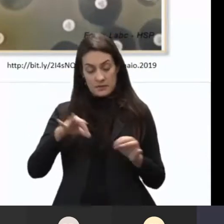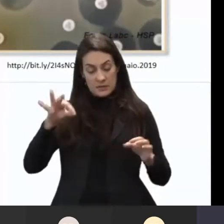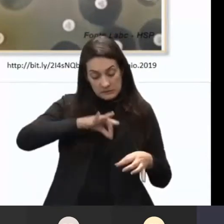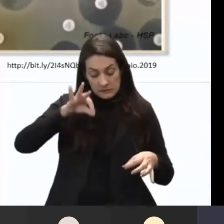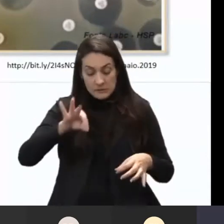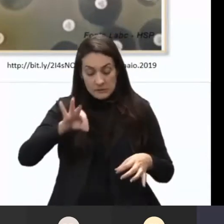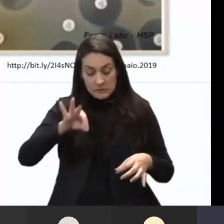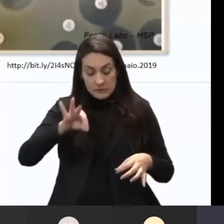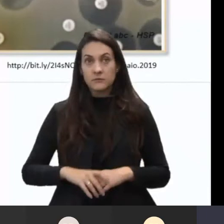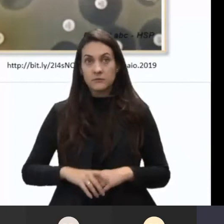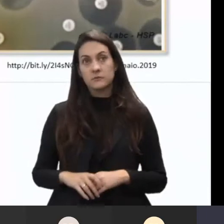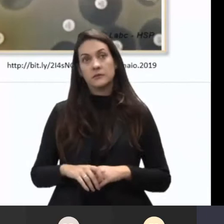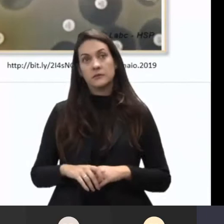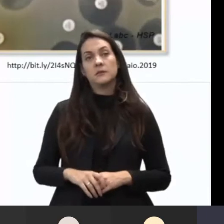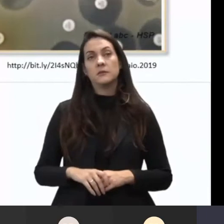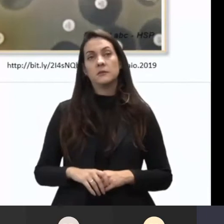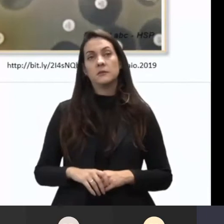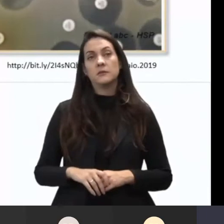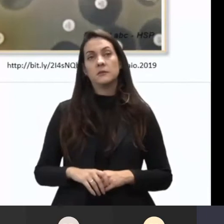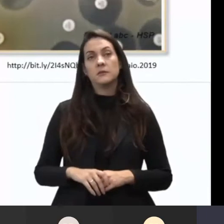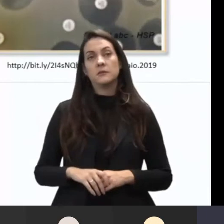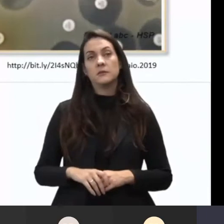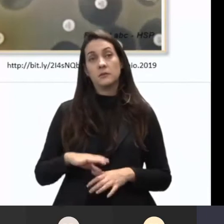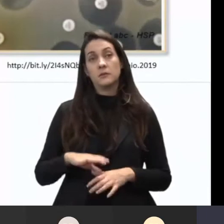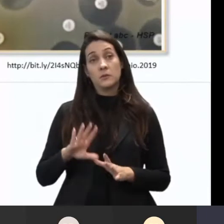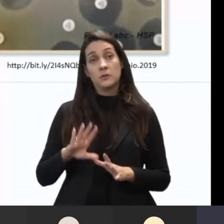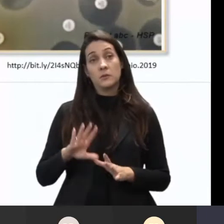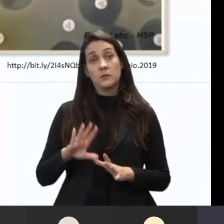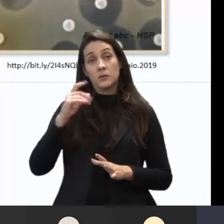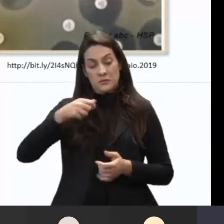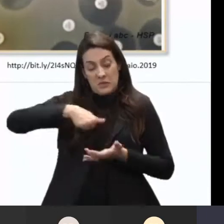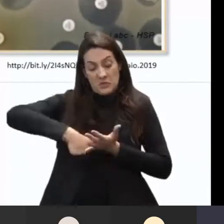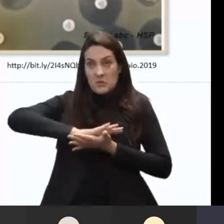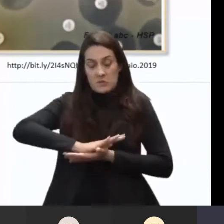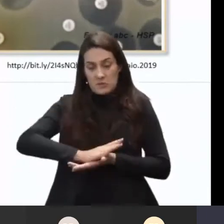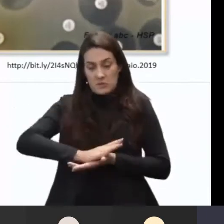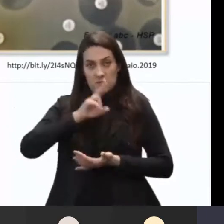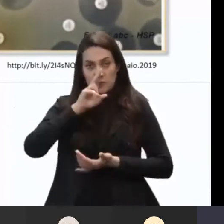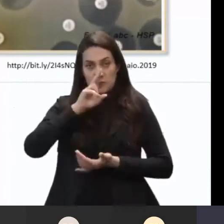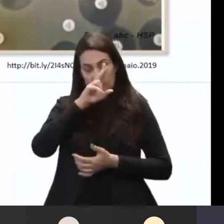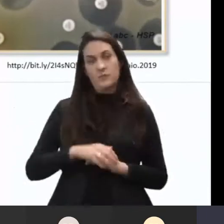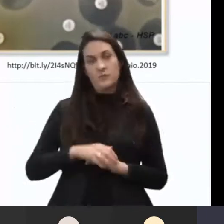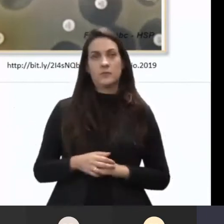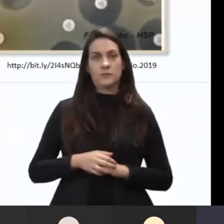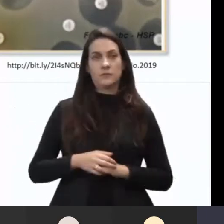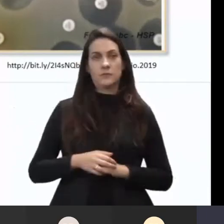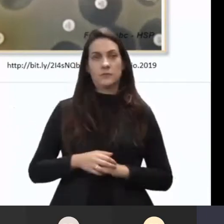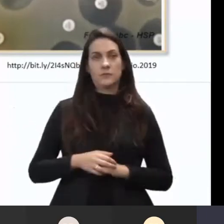foi pressionado muito forte. E aí marcou o agar. E também o